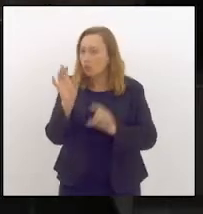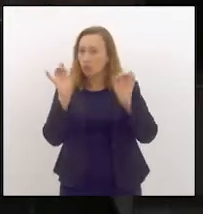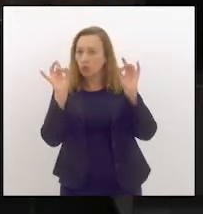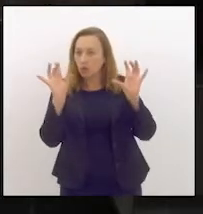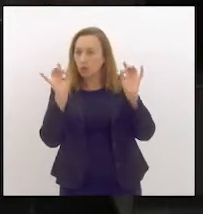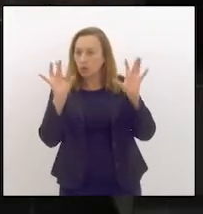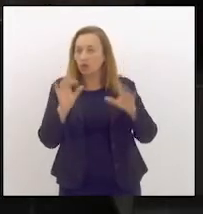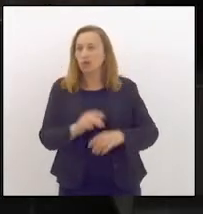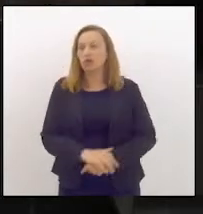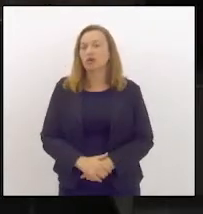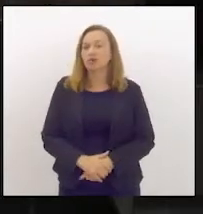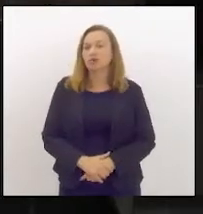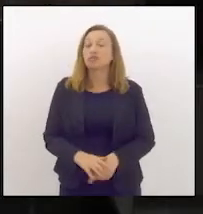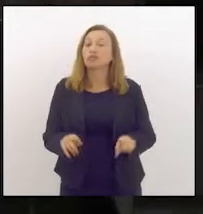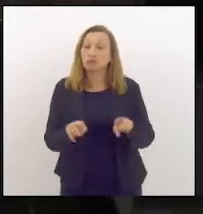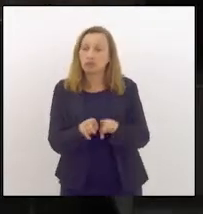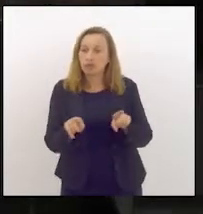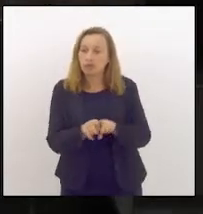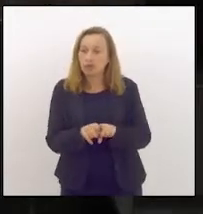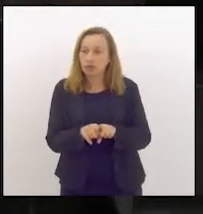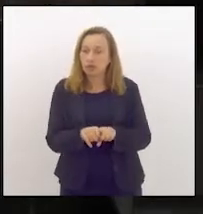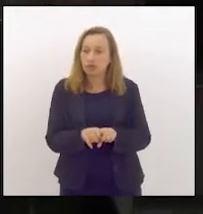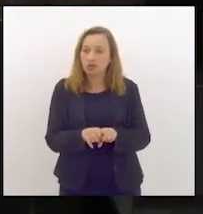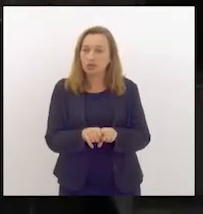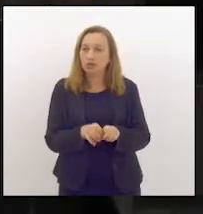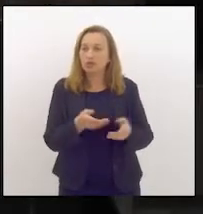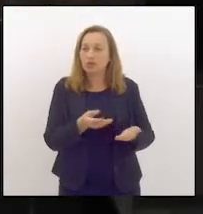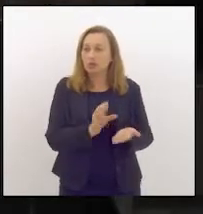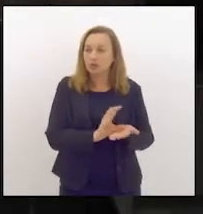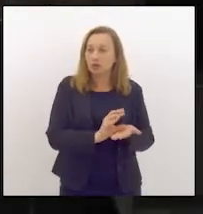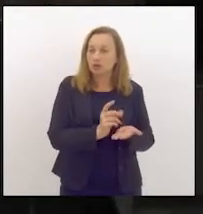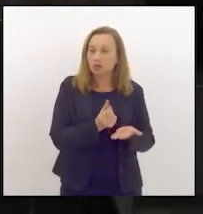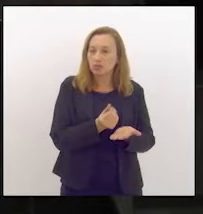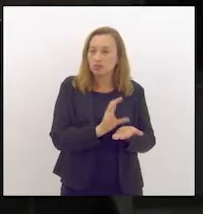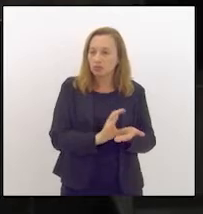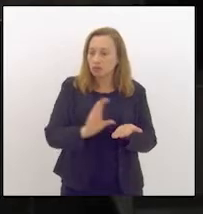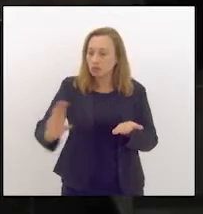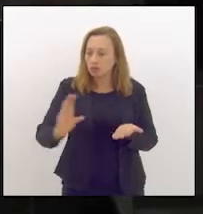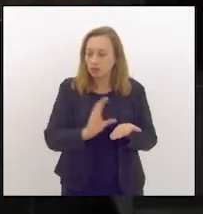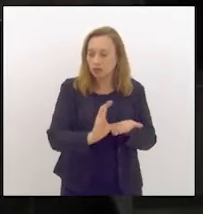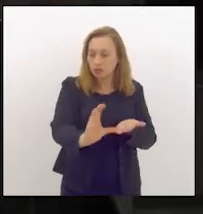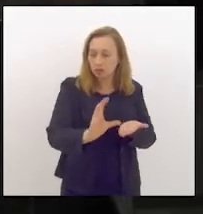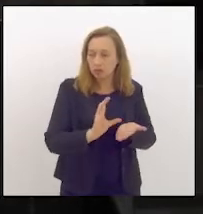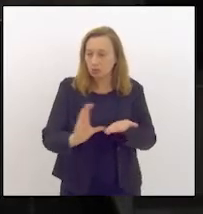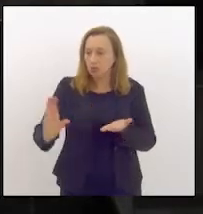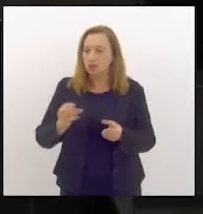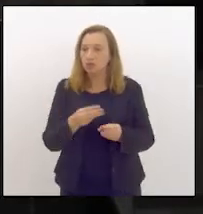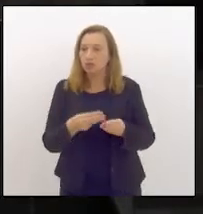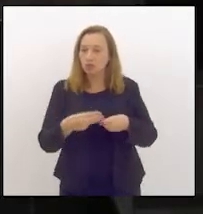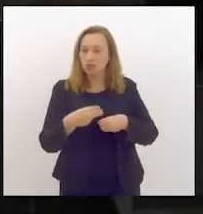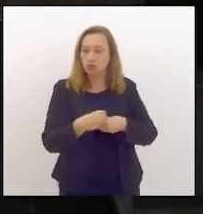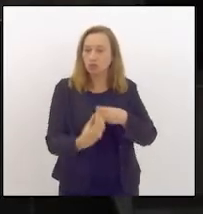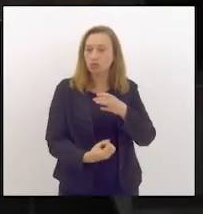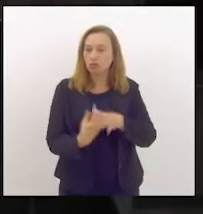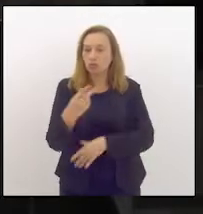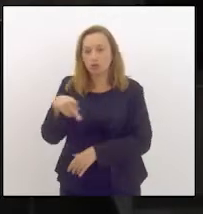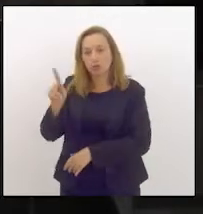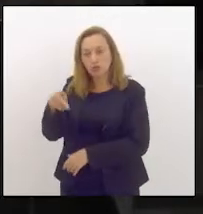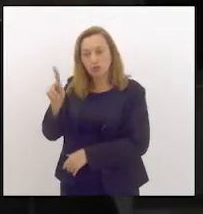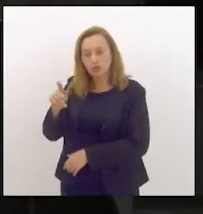especiais também são repassados aos municípios produtores de